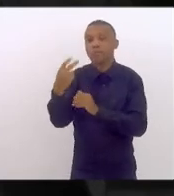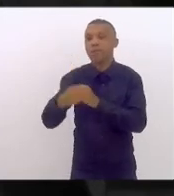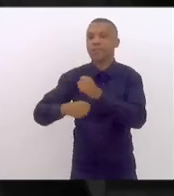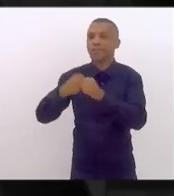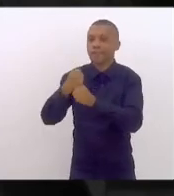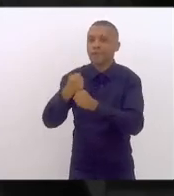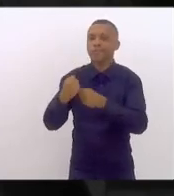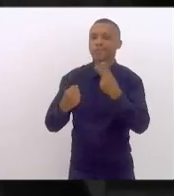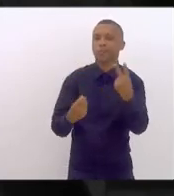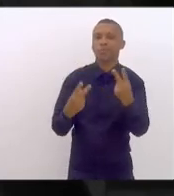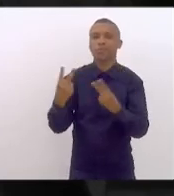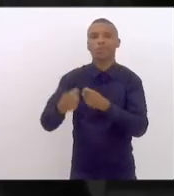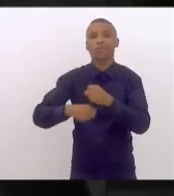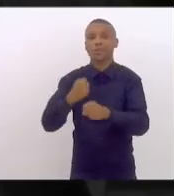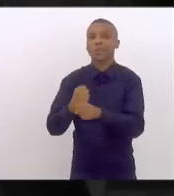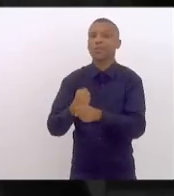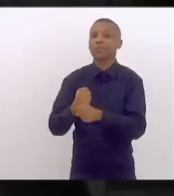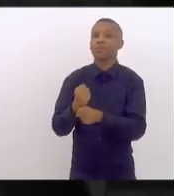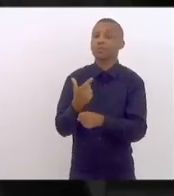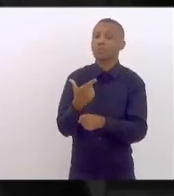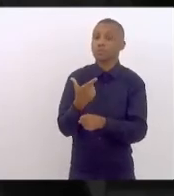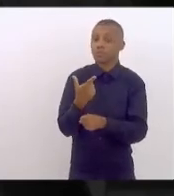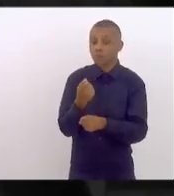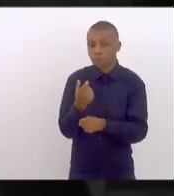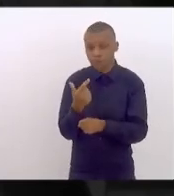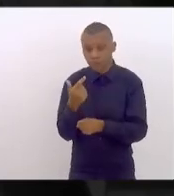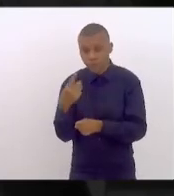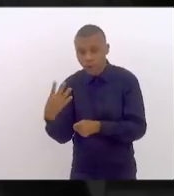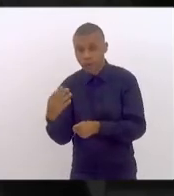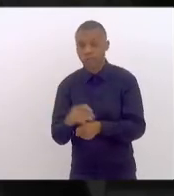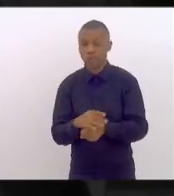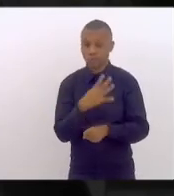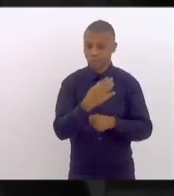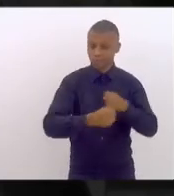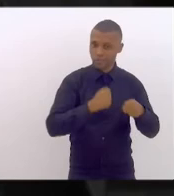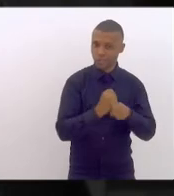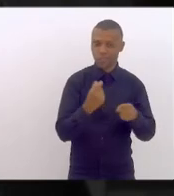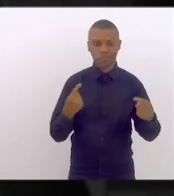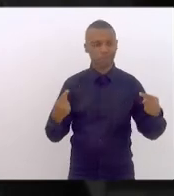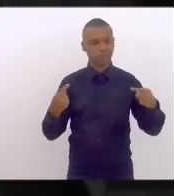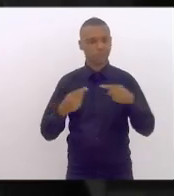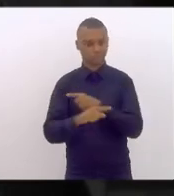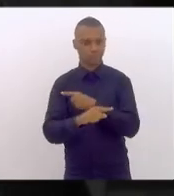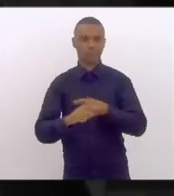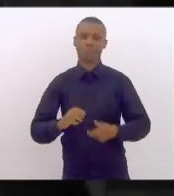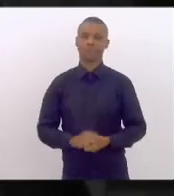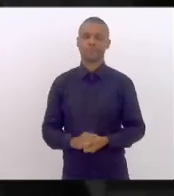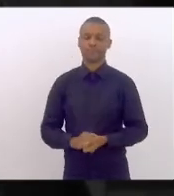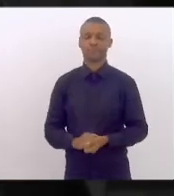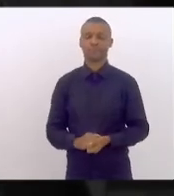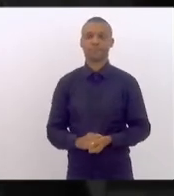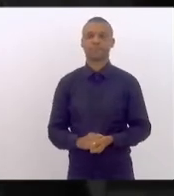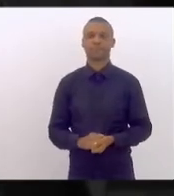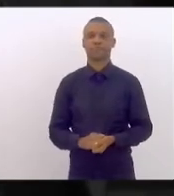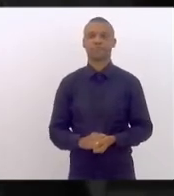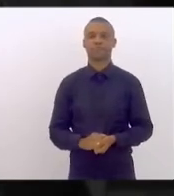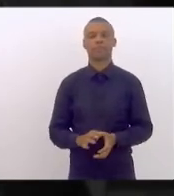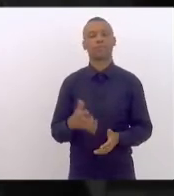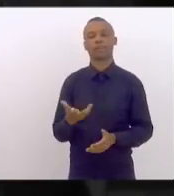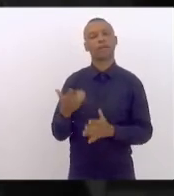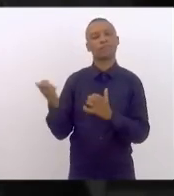a dois anos no ano de 2024 os quadrinhos não coincidem e eu quero ressaltar